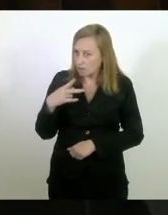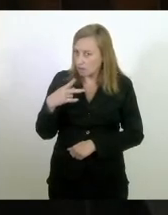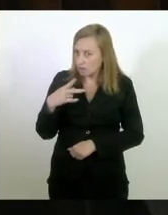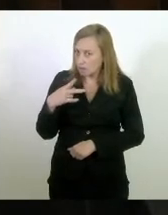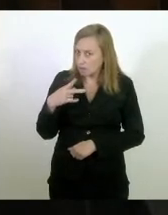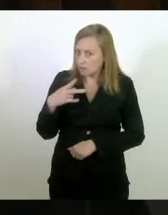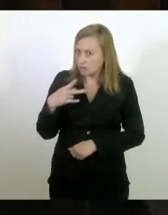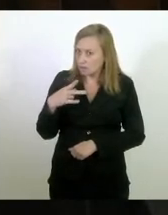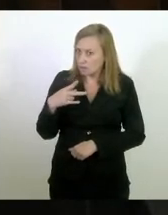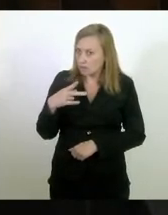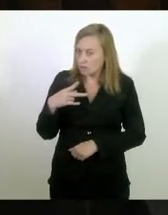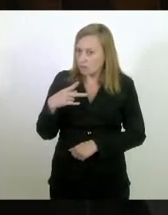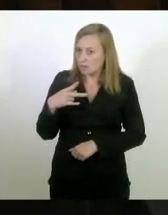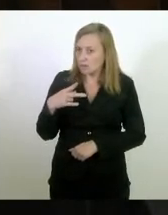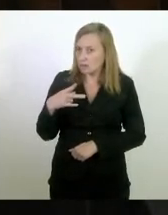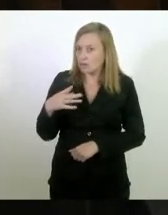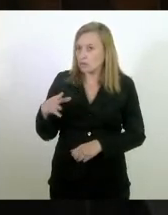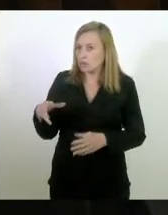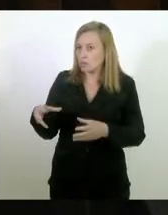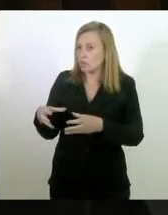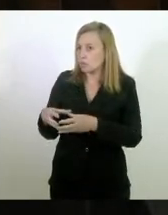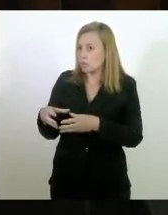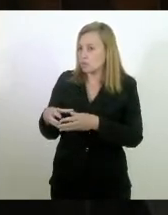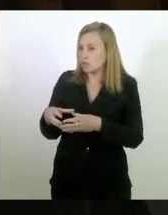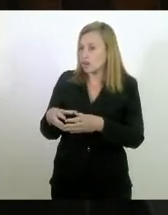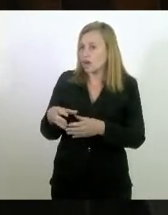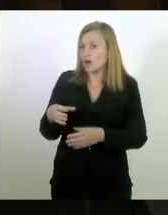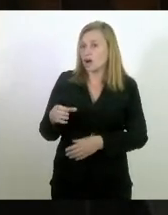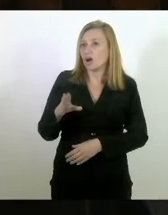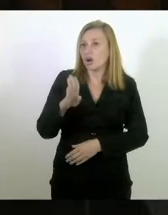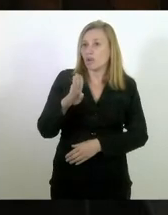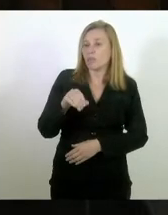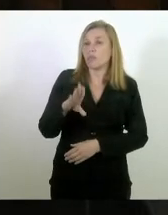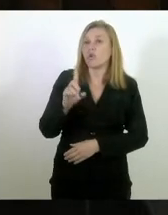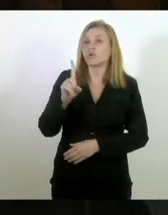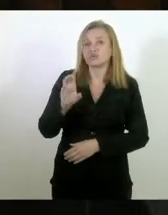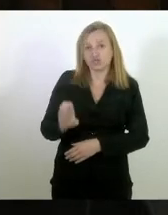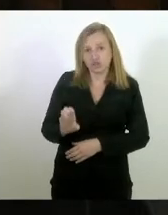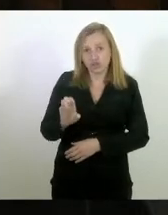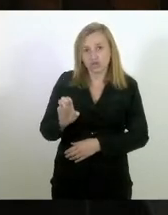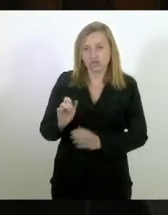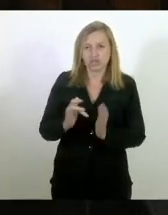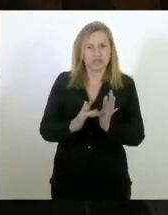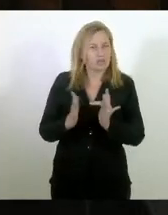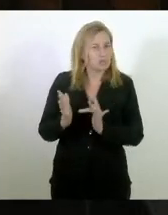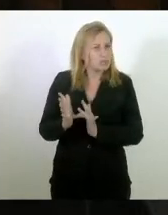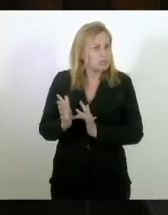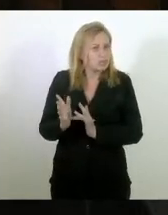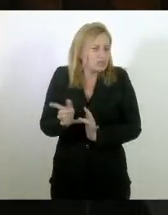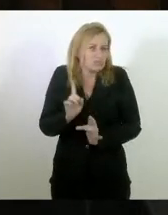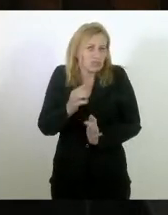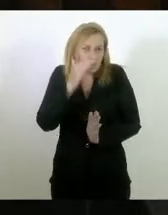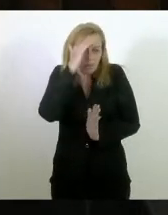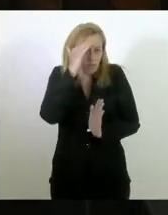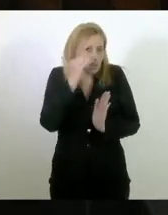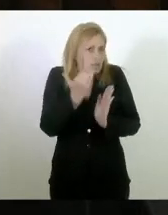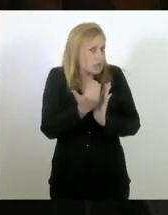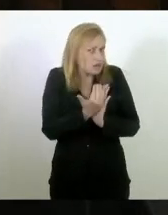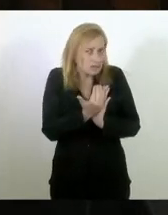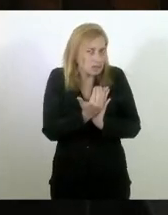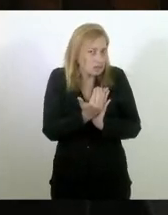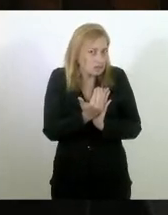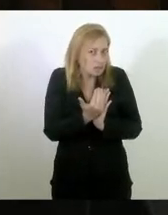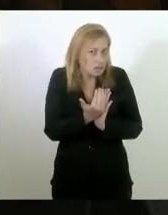Jesus é óbvio que não são e não obedecem ou não tem